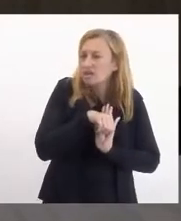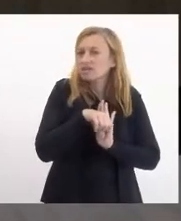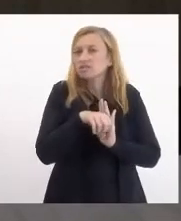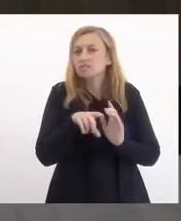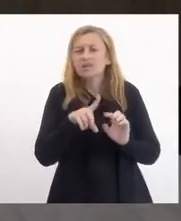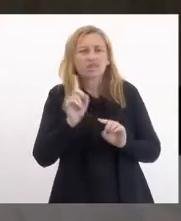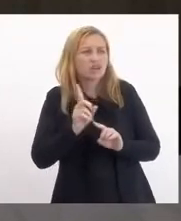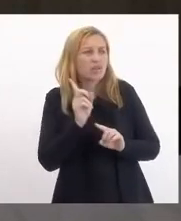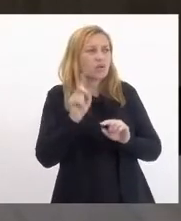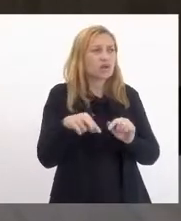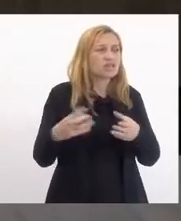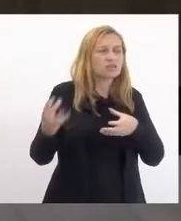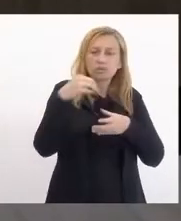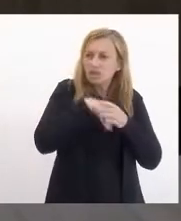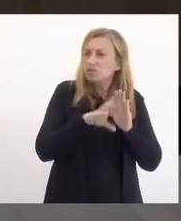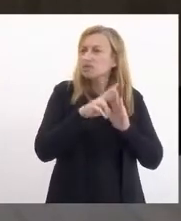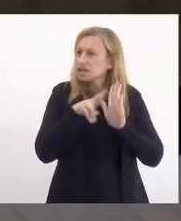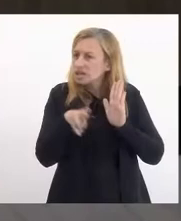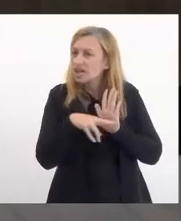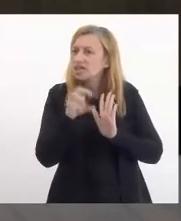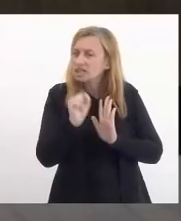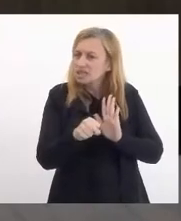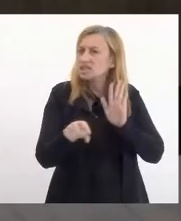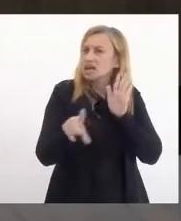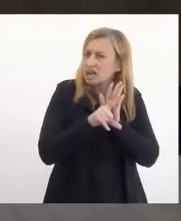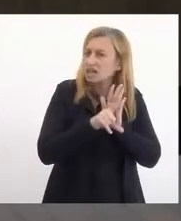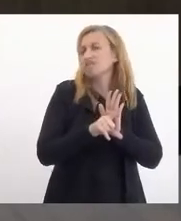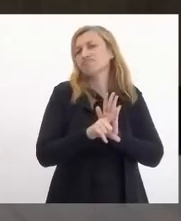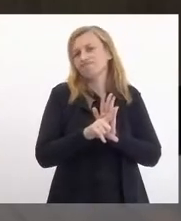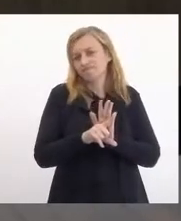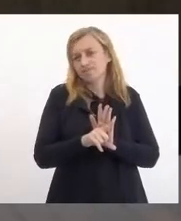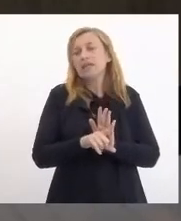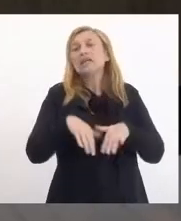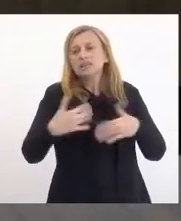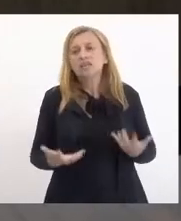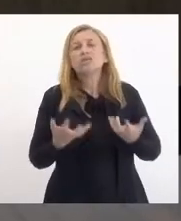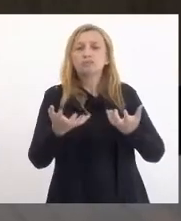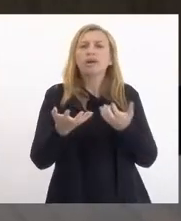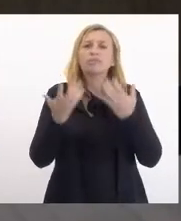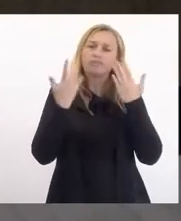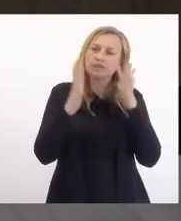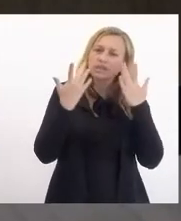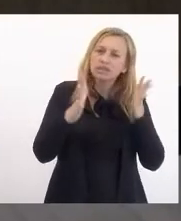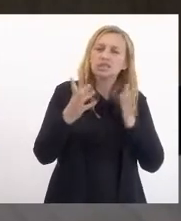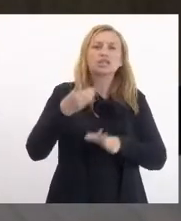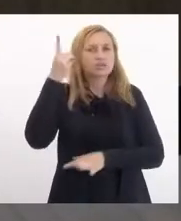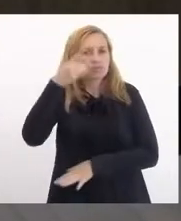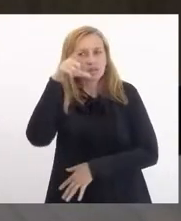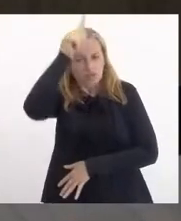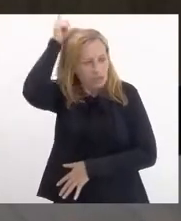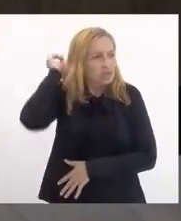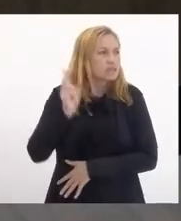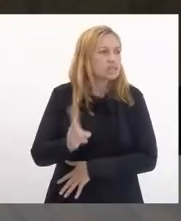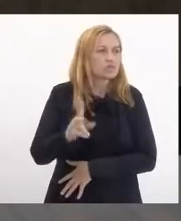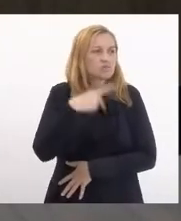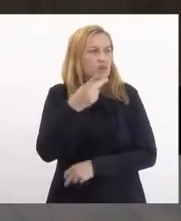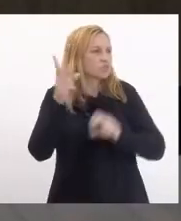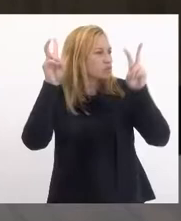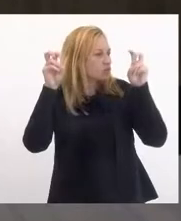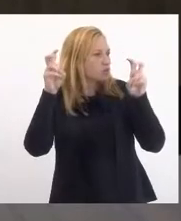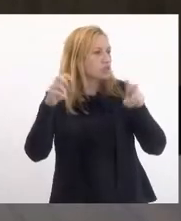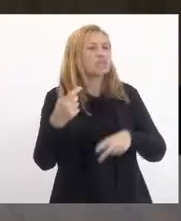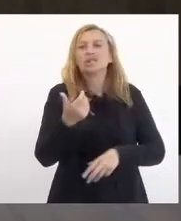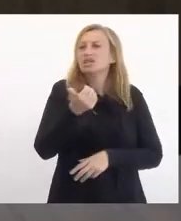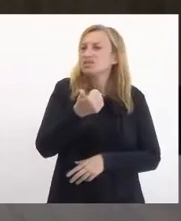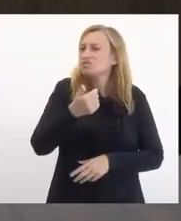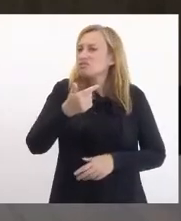são, estão dentro dos padrões daquilo que tem na lei. Então, eu queria parabenizar o deputado Luiz Paulo, que sempre levanta essa questão, e são